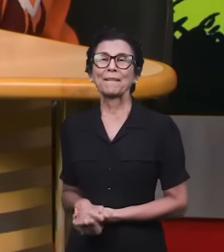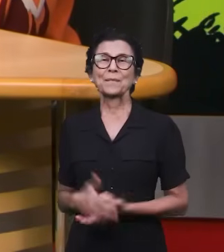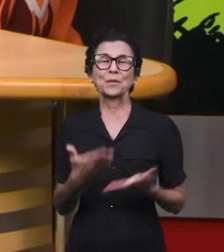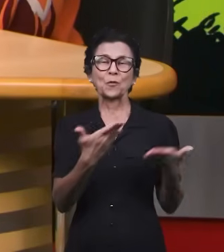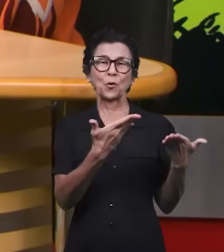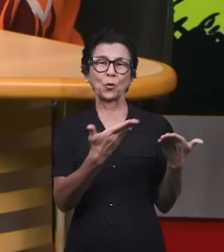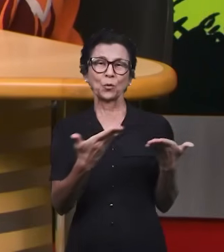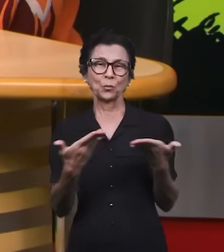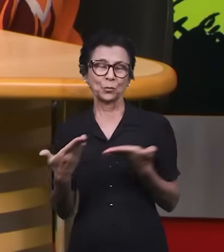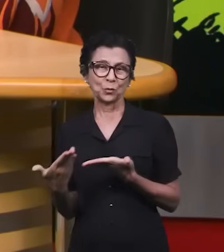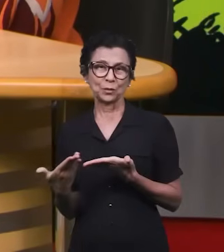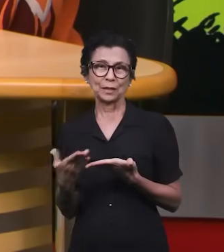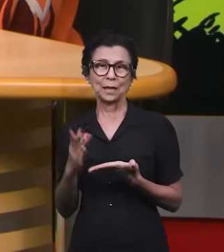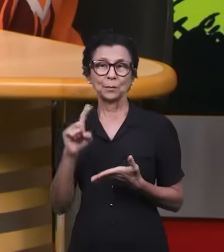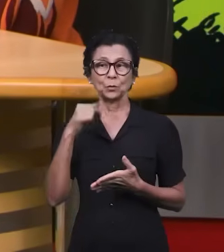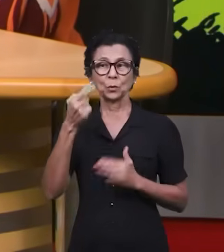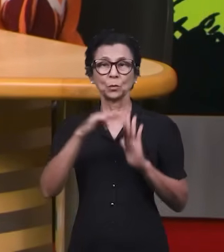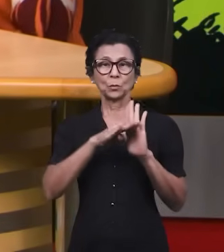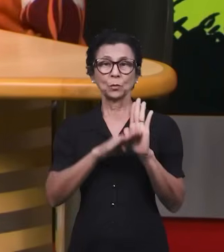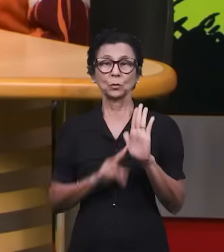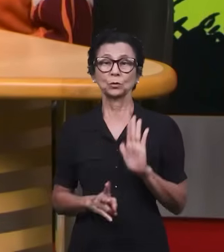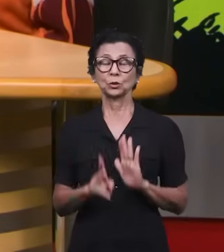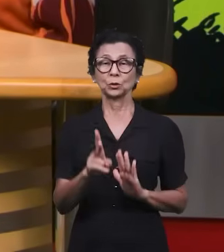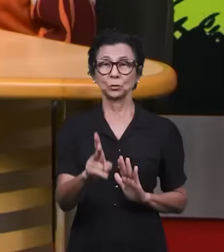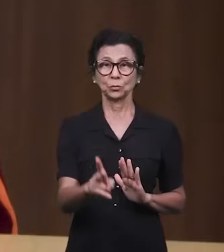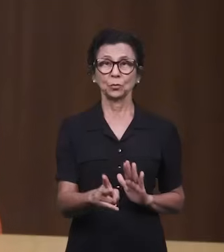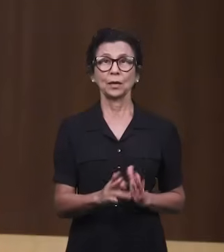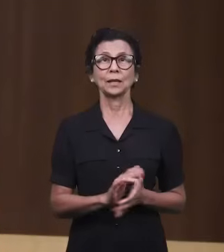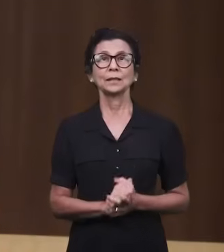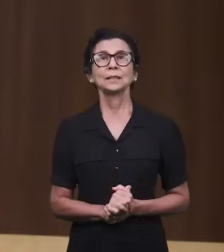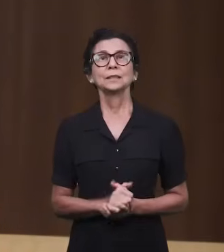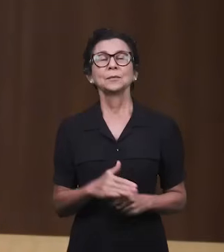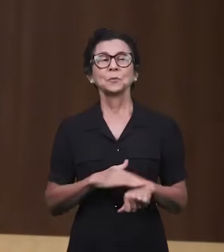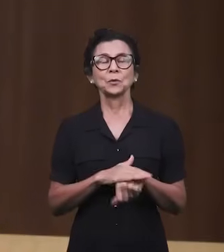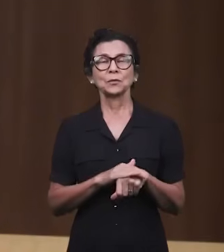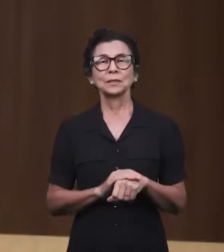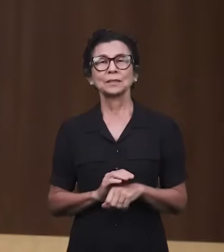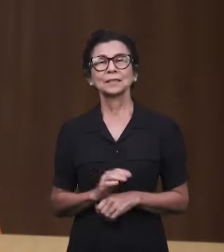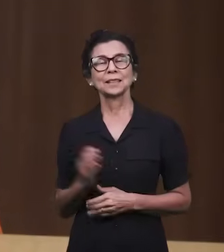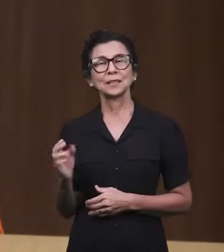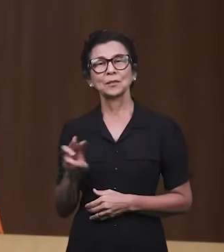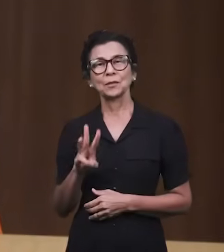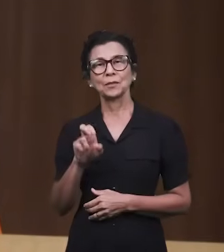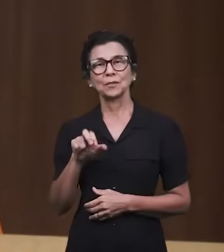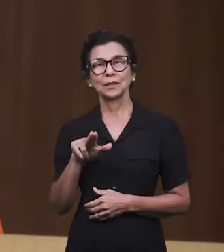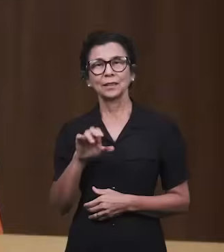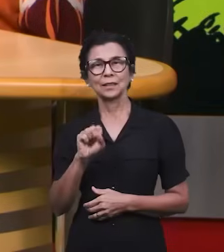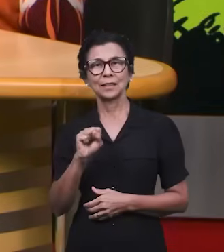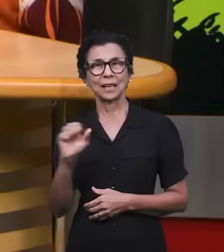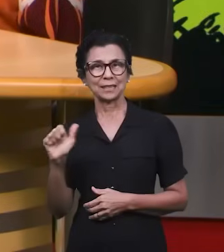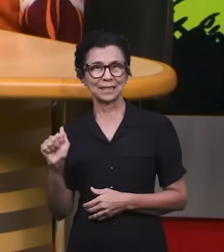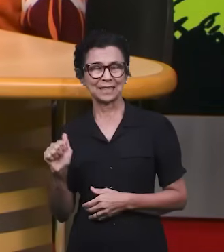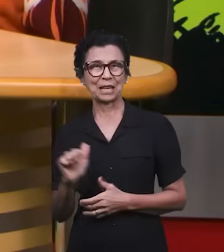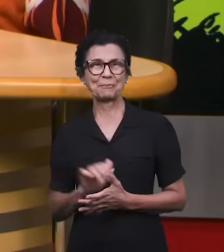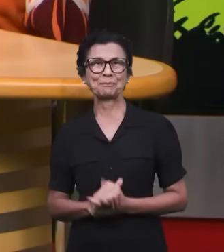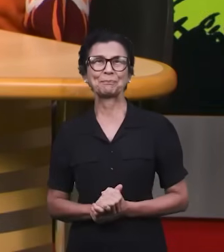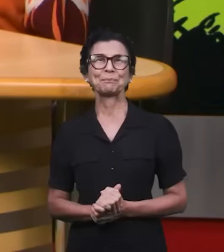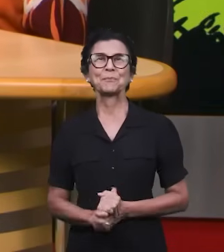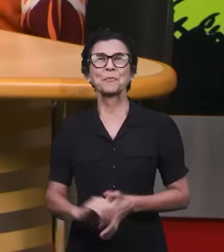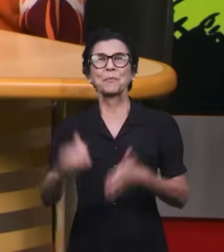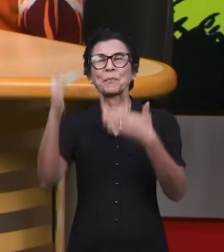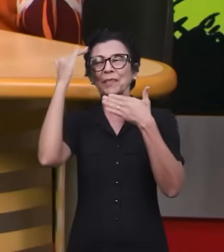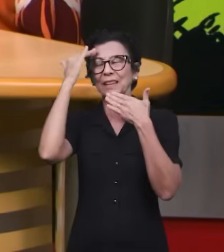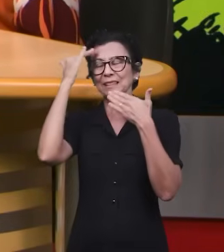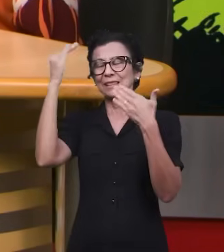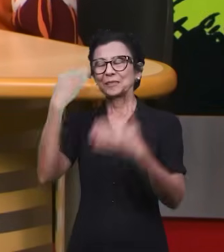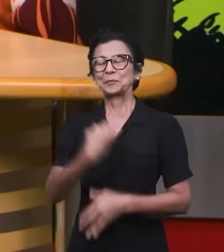conosco no próximo programa e a gente vai começar com a Vanessa falando sobre isso. Pode ser, meninas? Pode.